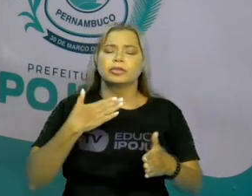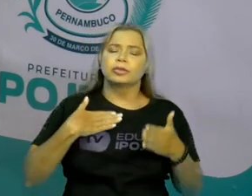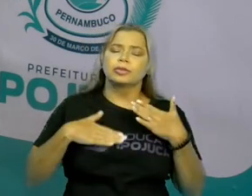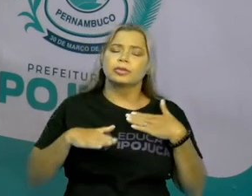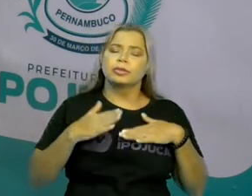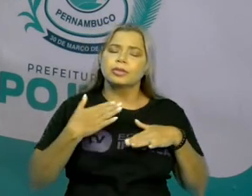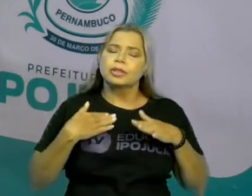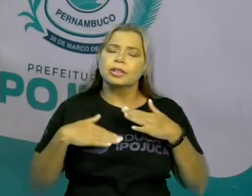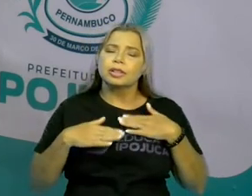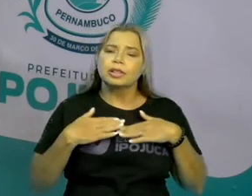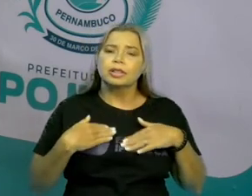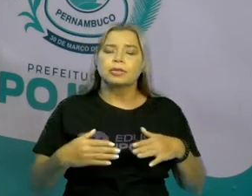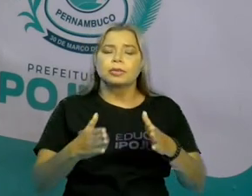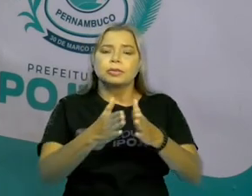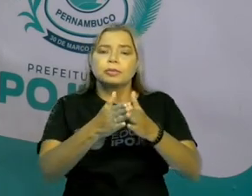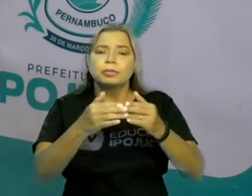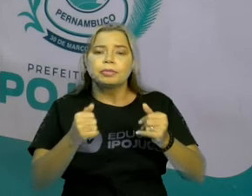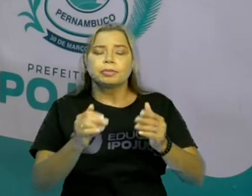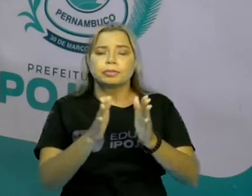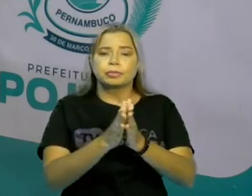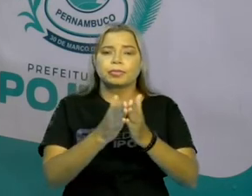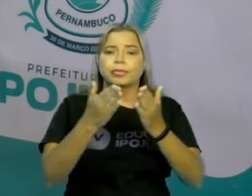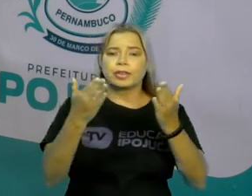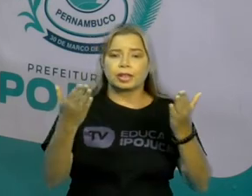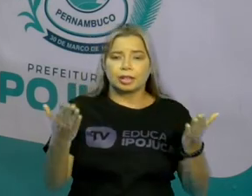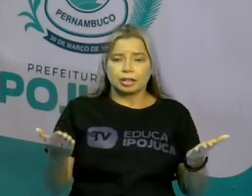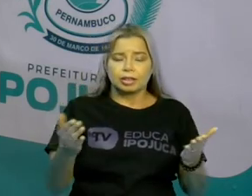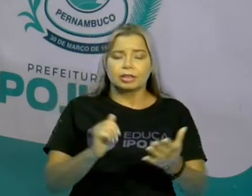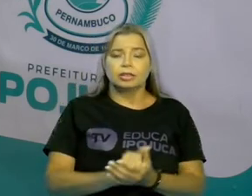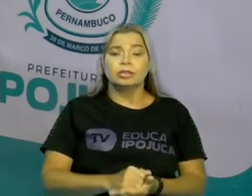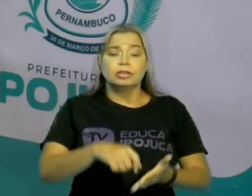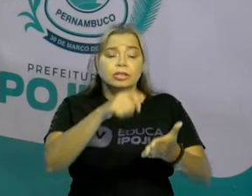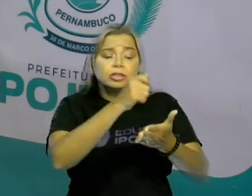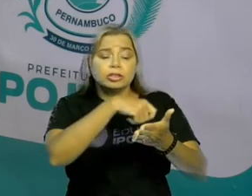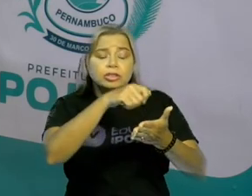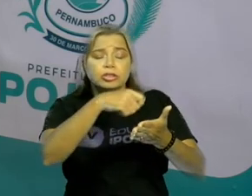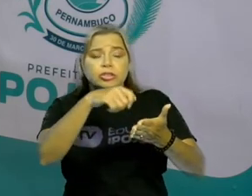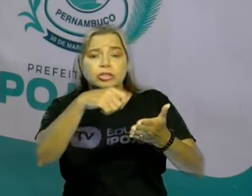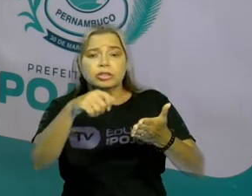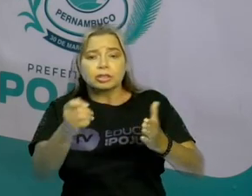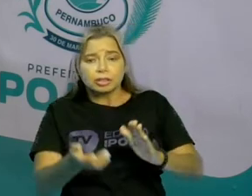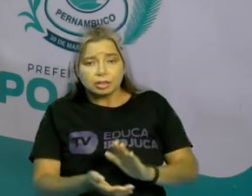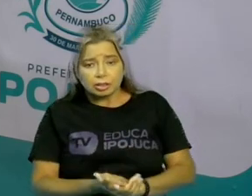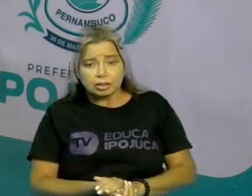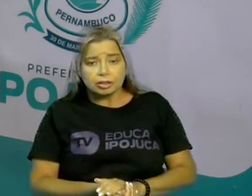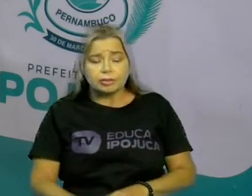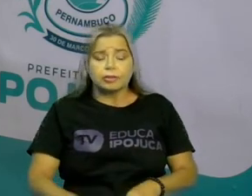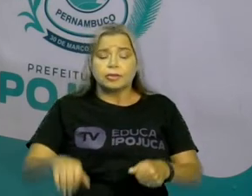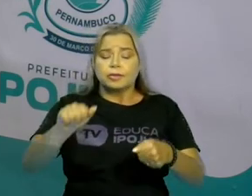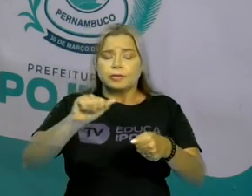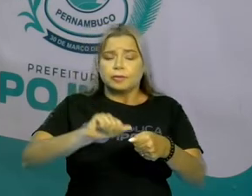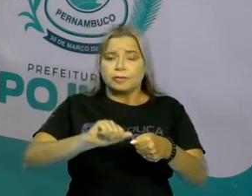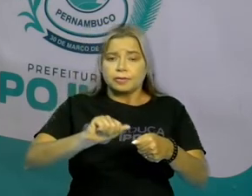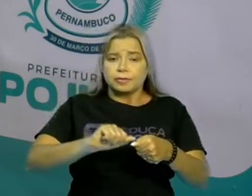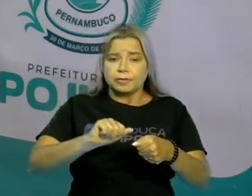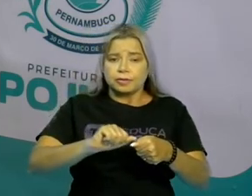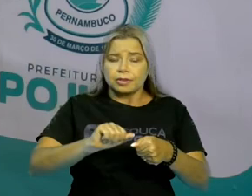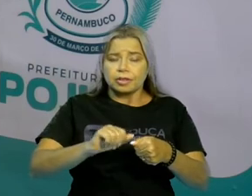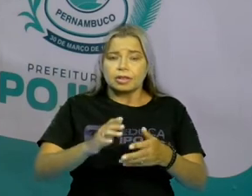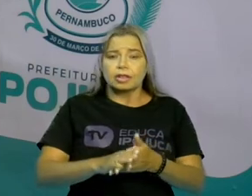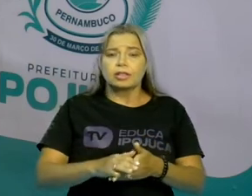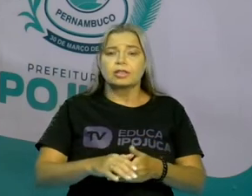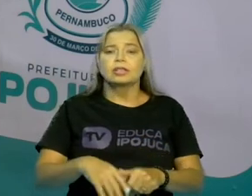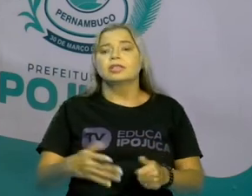pegue o seu caderno e escreva o que a professora tá colocando aqui e faça esse processo de decomposição no